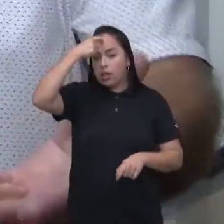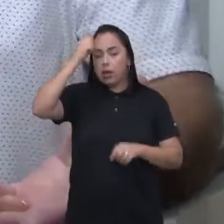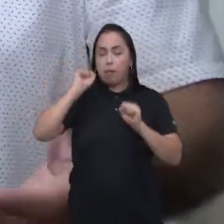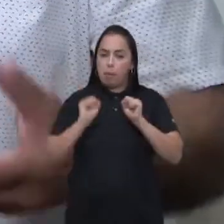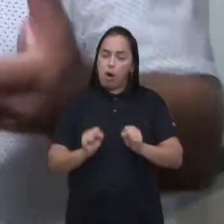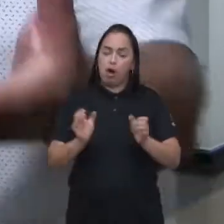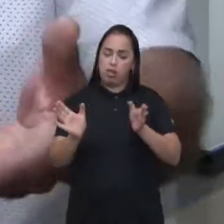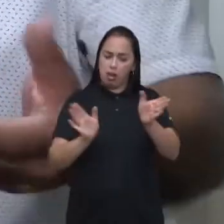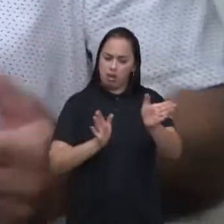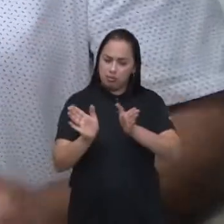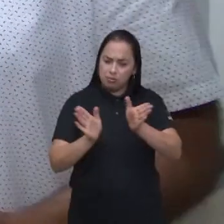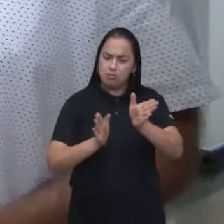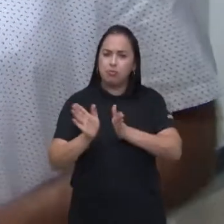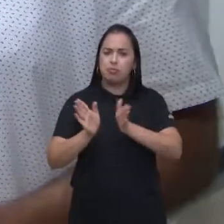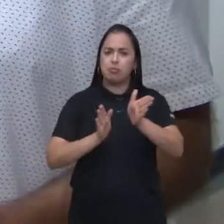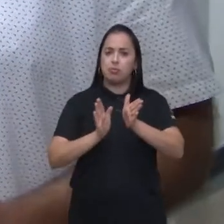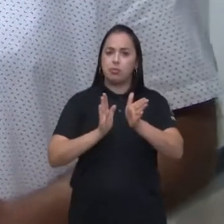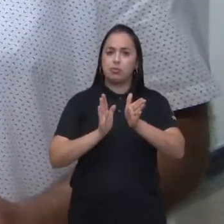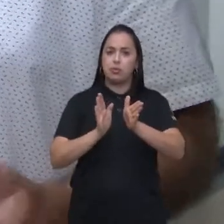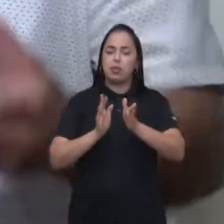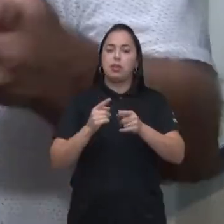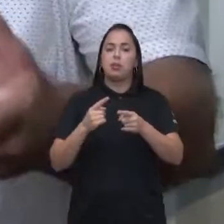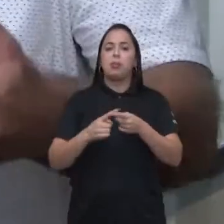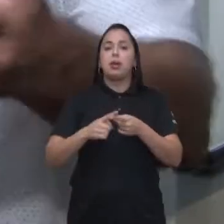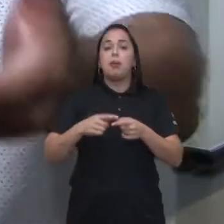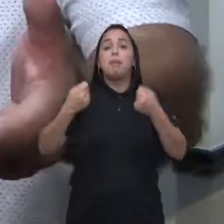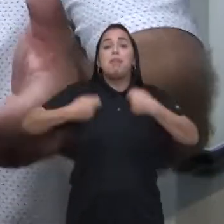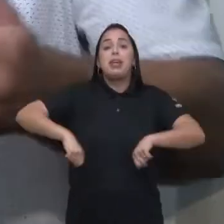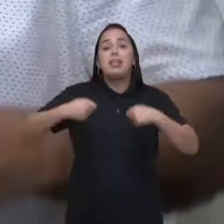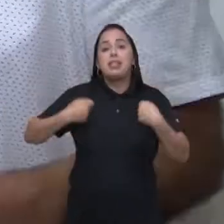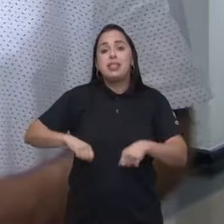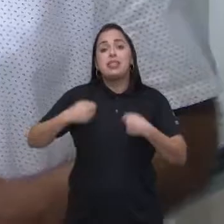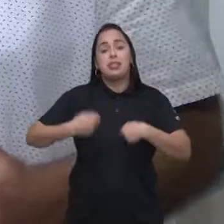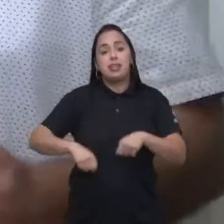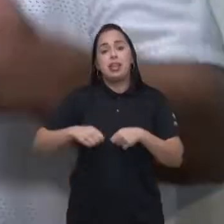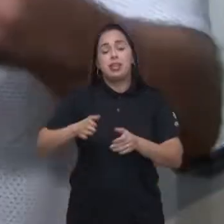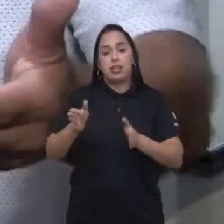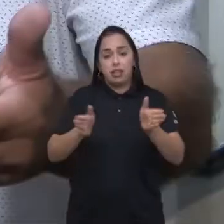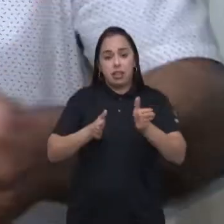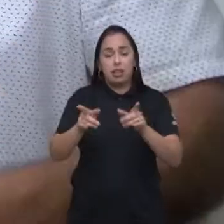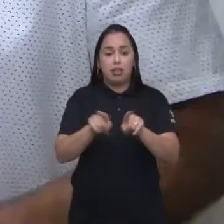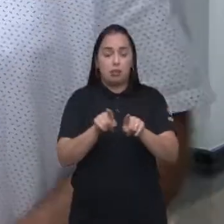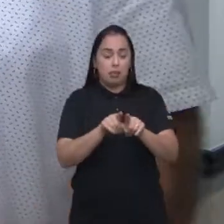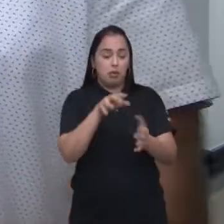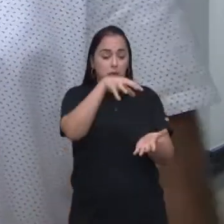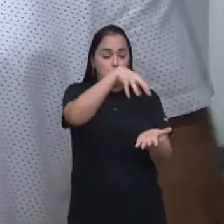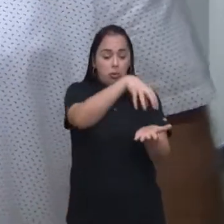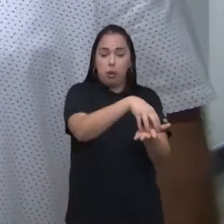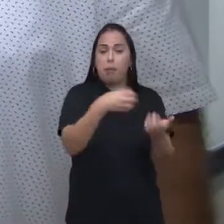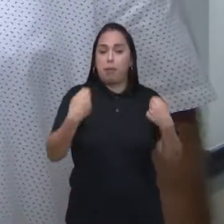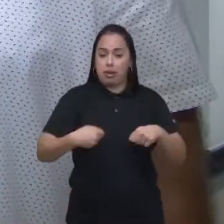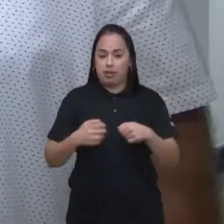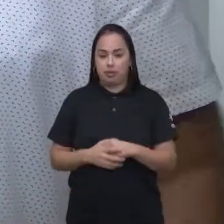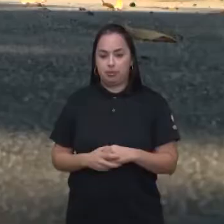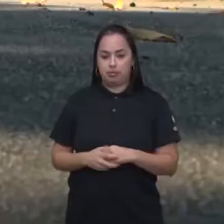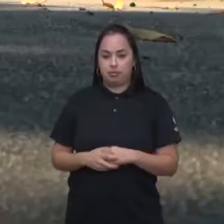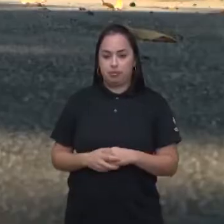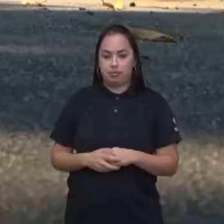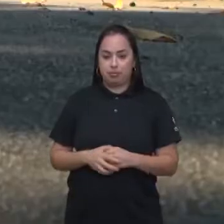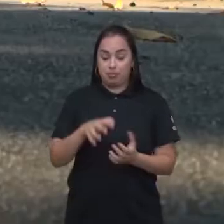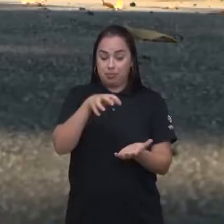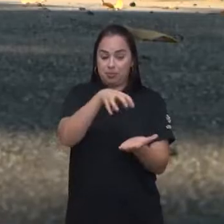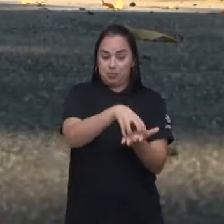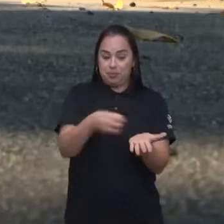acessibilidade e ajudar porque a pessoa com deficiência Natália ela necessita daquele espaço e sexta daquela também acessível